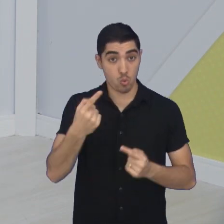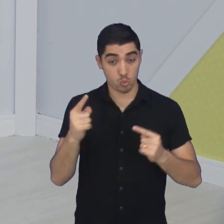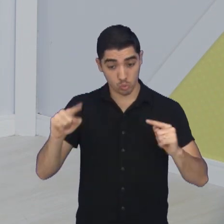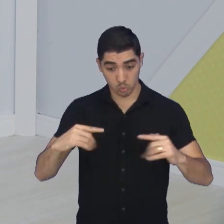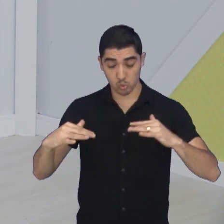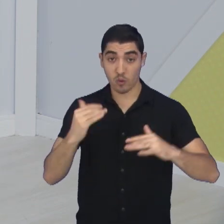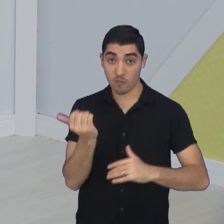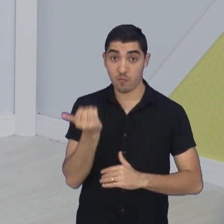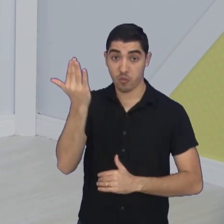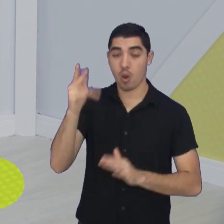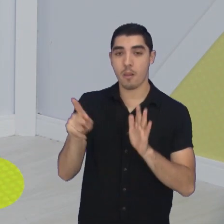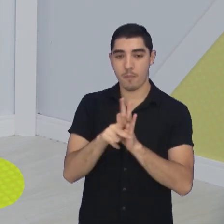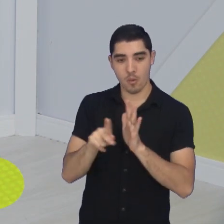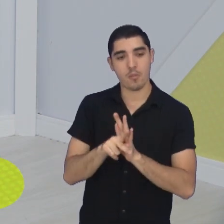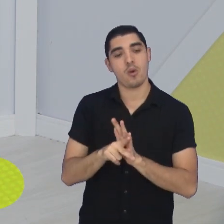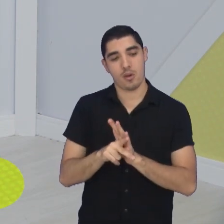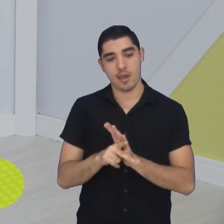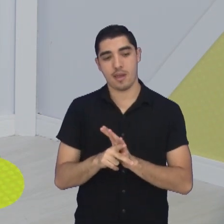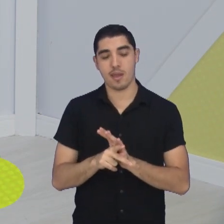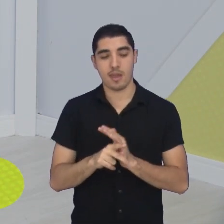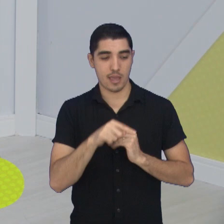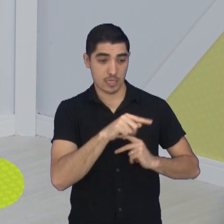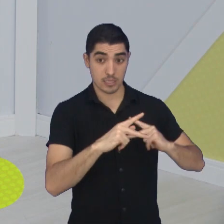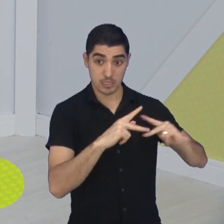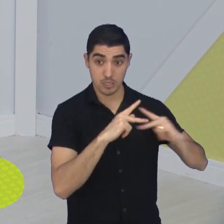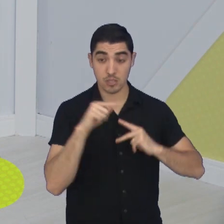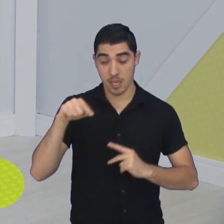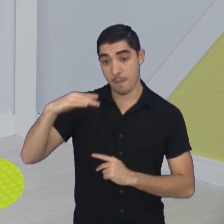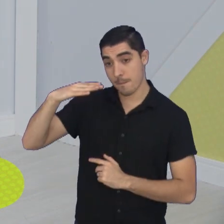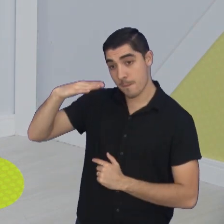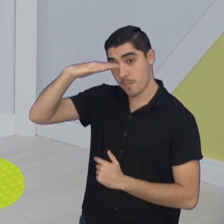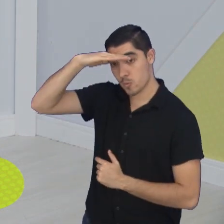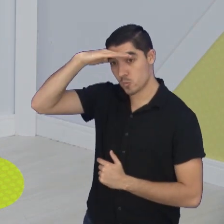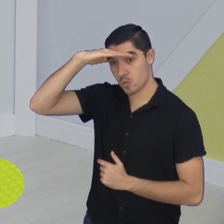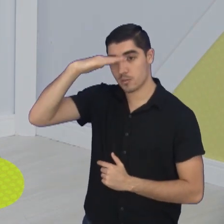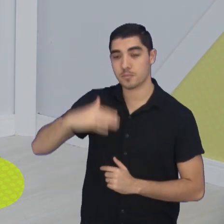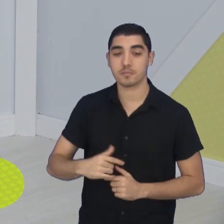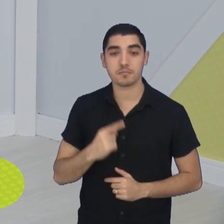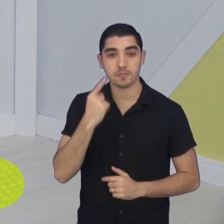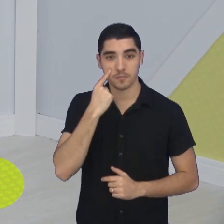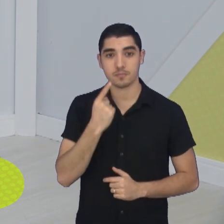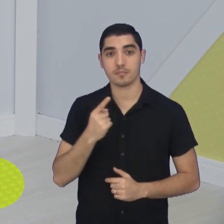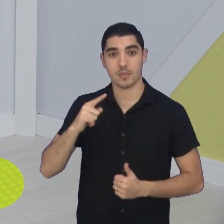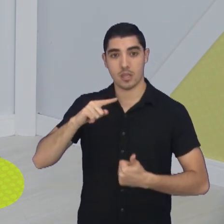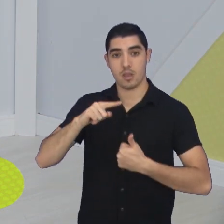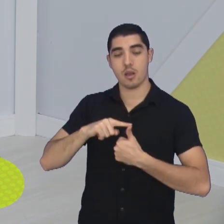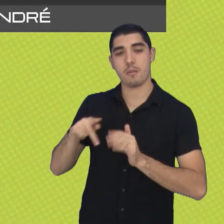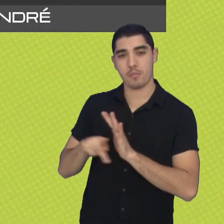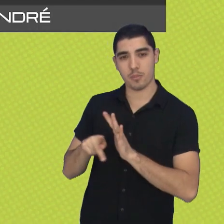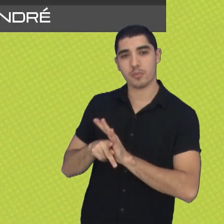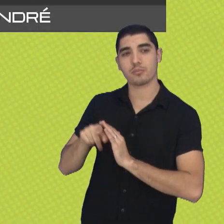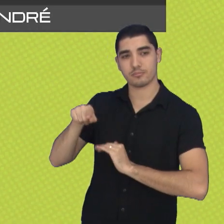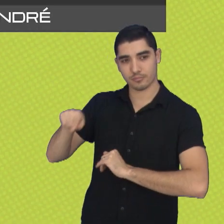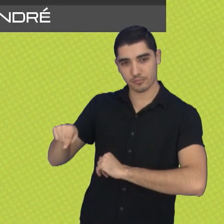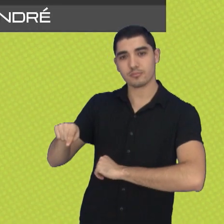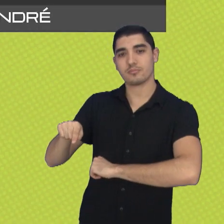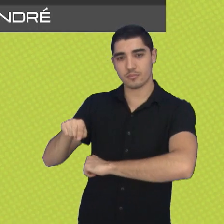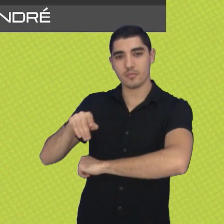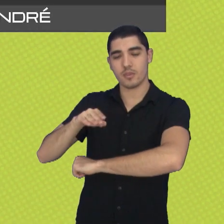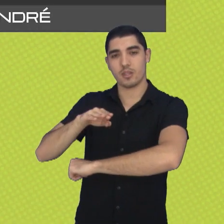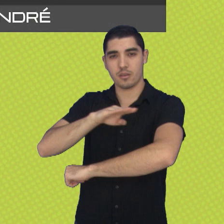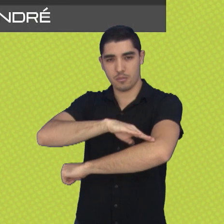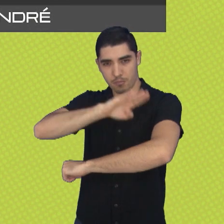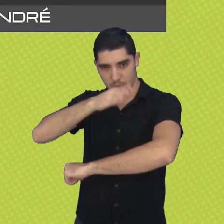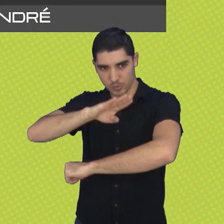casa contra o Pouso Alegre. Vamos dar uma olhadinha aqui na rodada, como é que foi, Matheus, só pra gente fechar esse bloco. Patrocinense, você olha aqui o resultado, 2-0 Água Santa, não foi